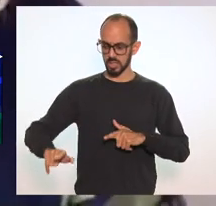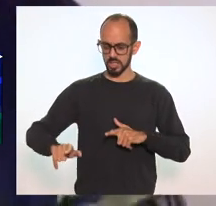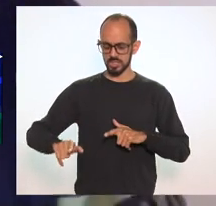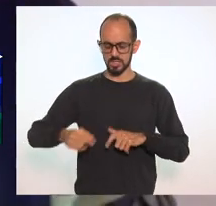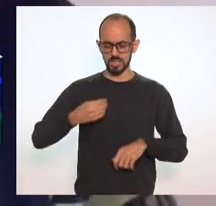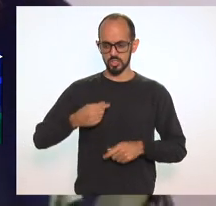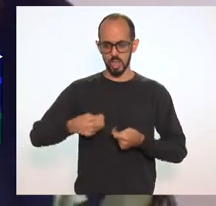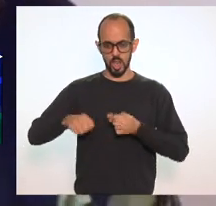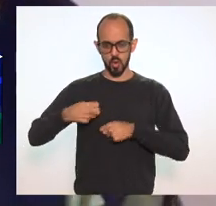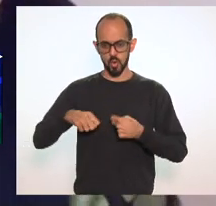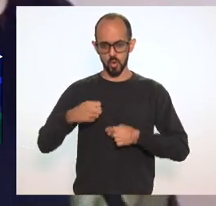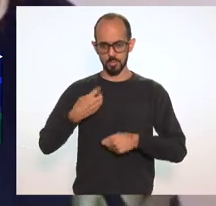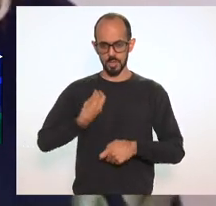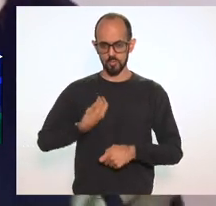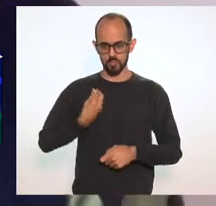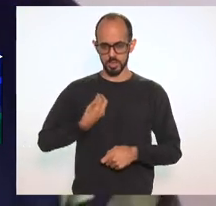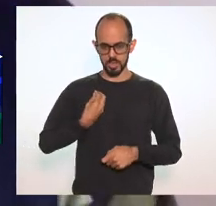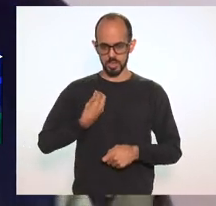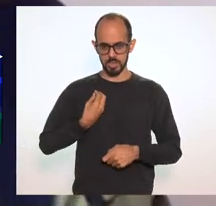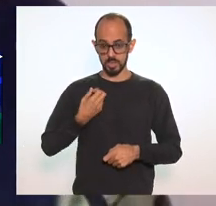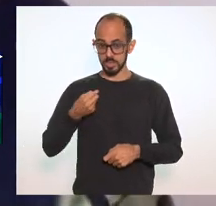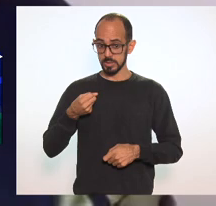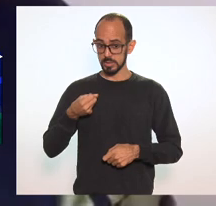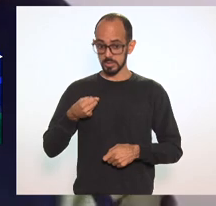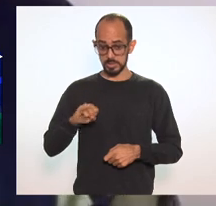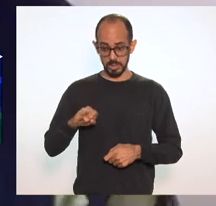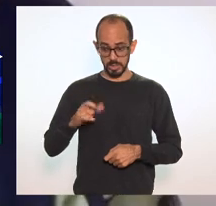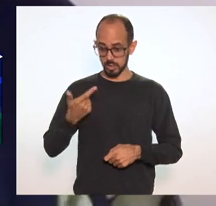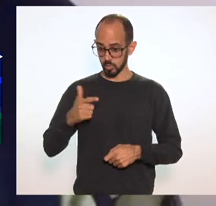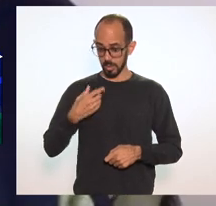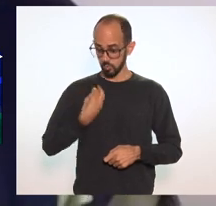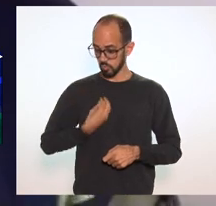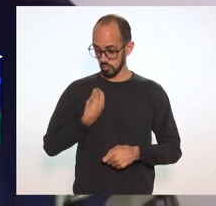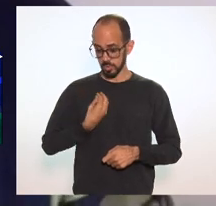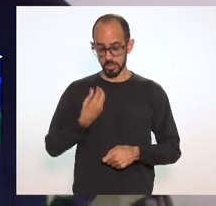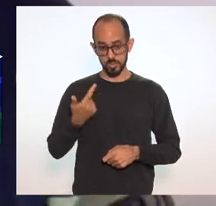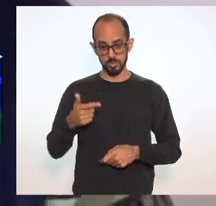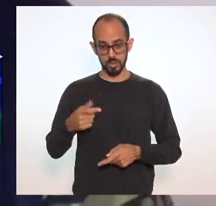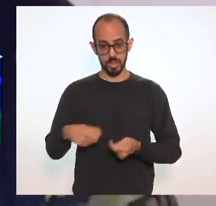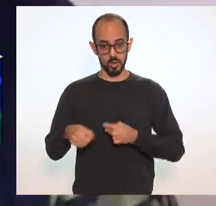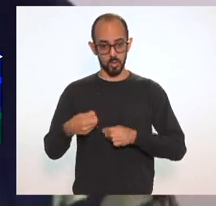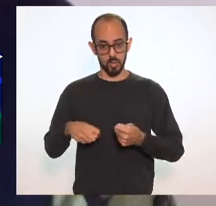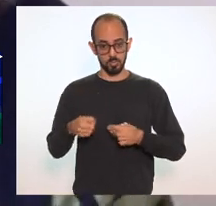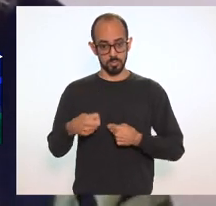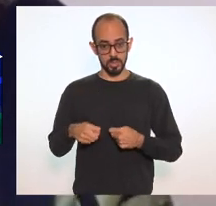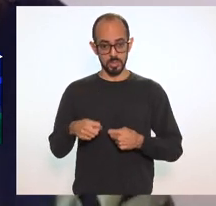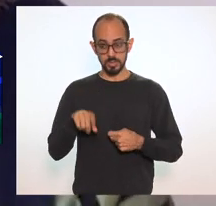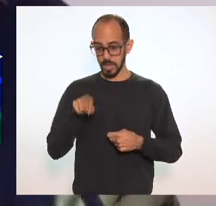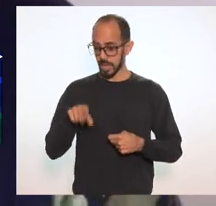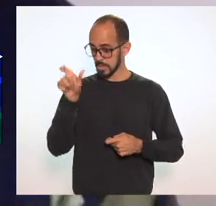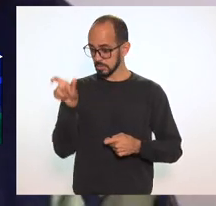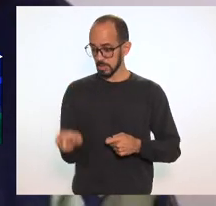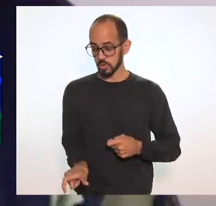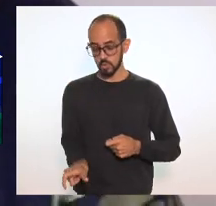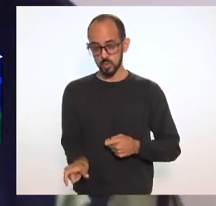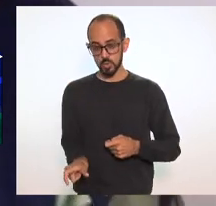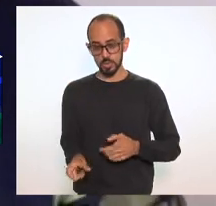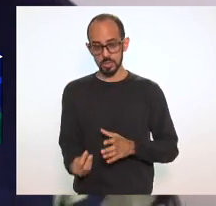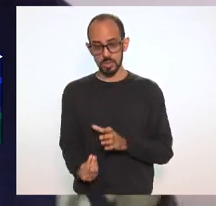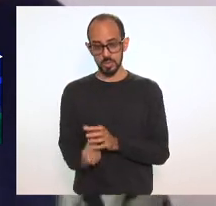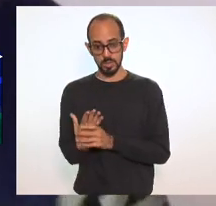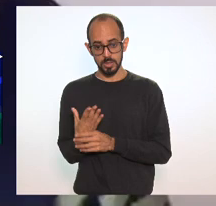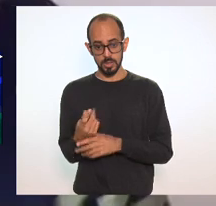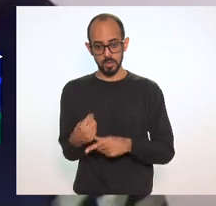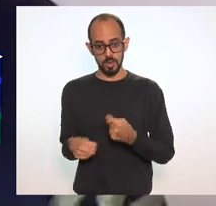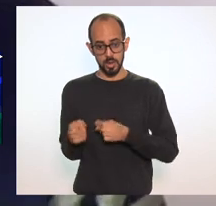preciso que se diga que não a economia tem vidade o que torna a economia pulsantes são as pessoas a capacidade